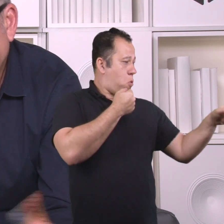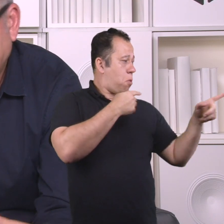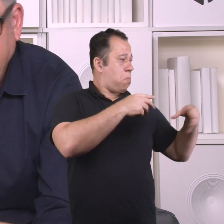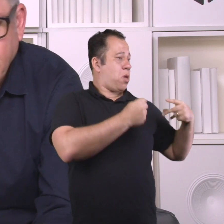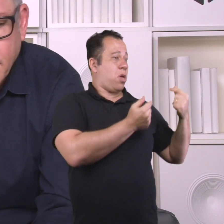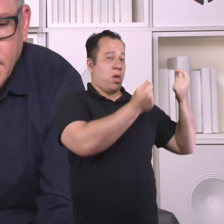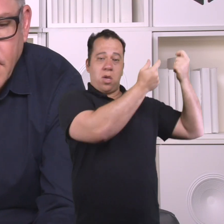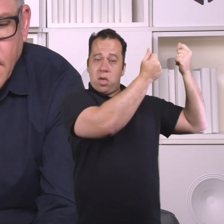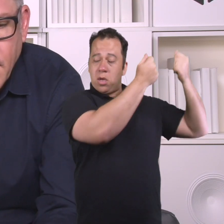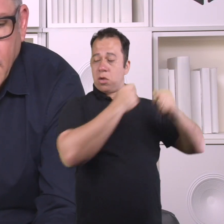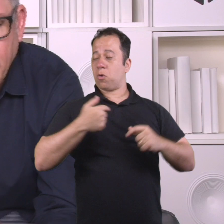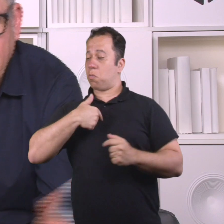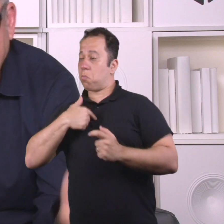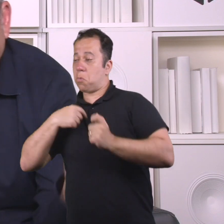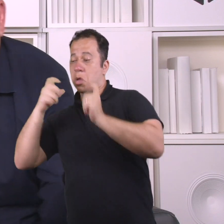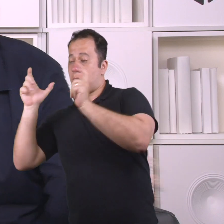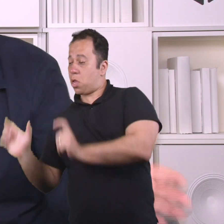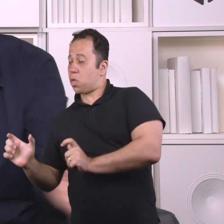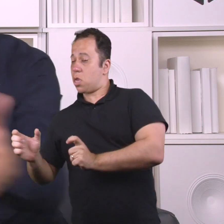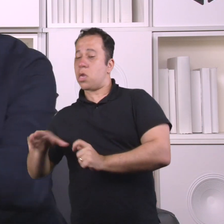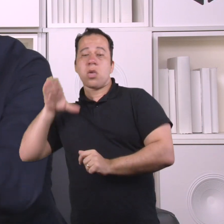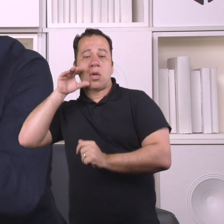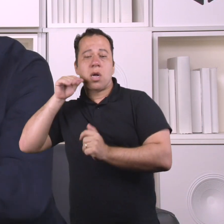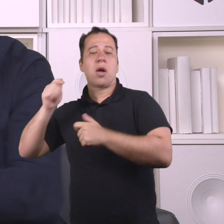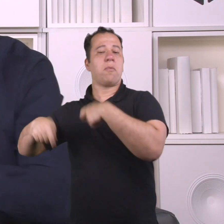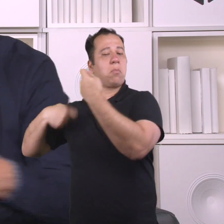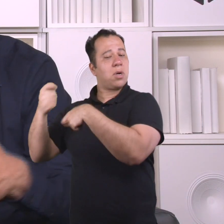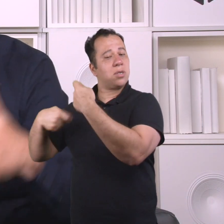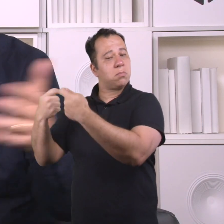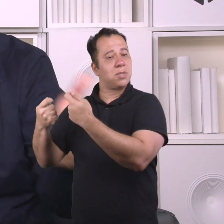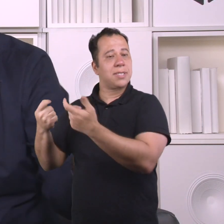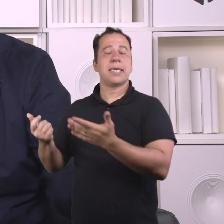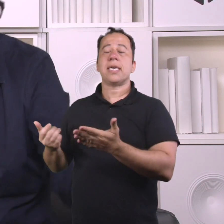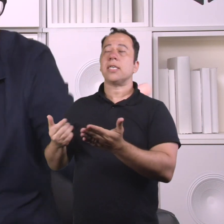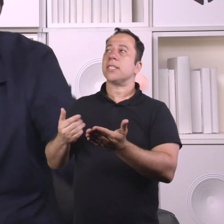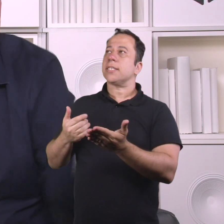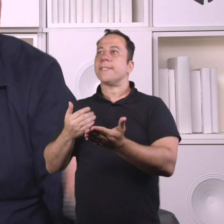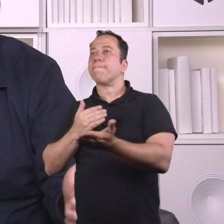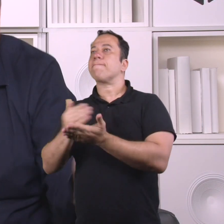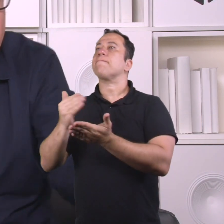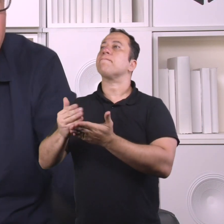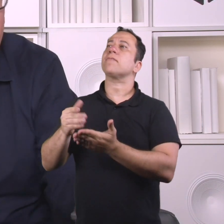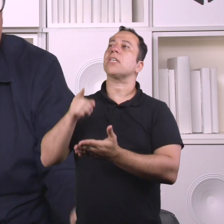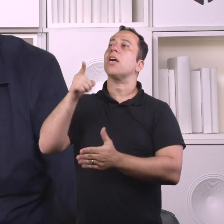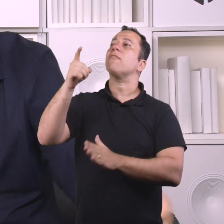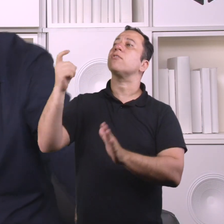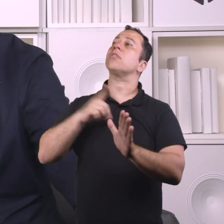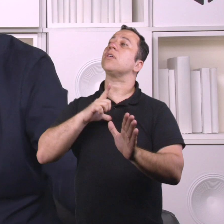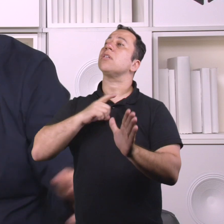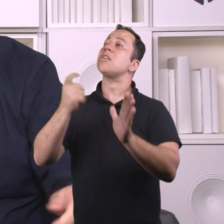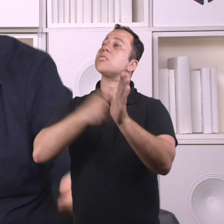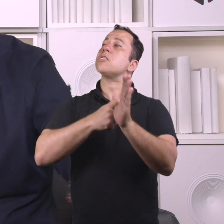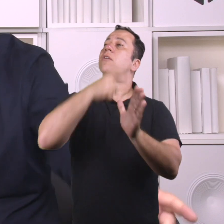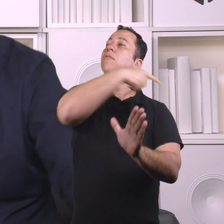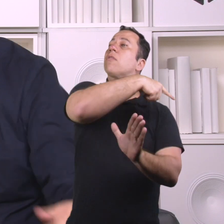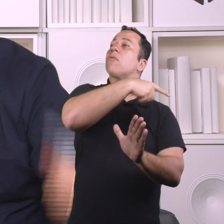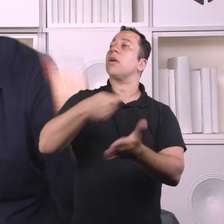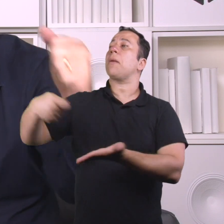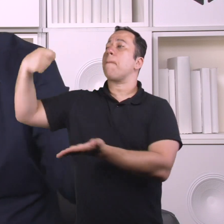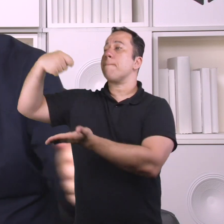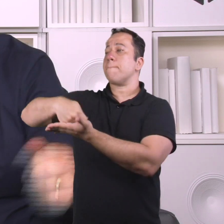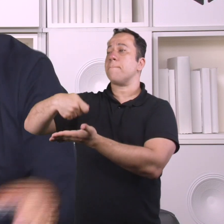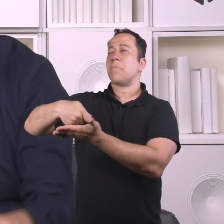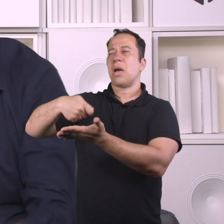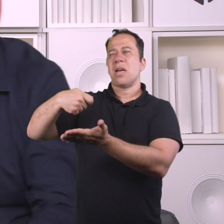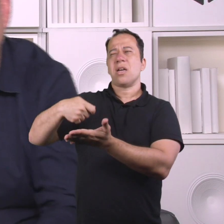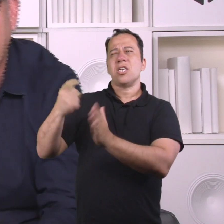função. Então ele foi aos devedores do seu patrão e perguntou: quanto você deve? 100? Coloque 80, pague 80 que eu